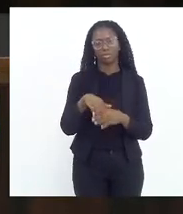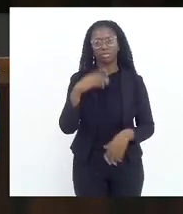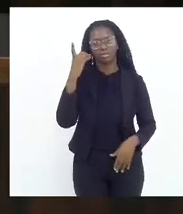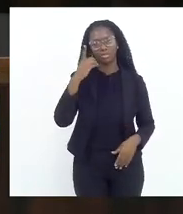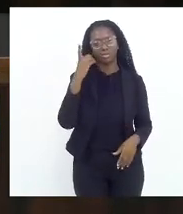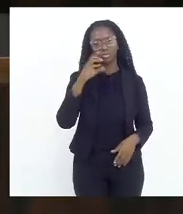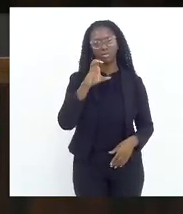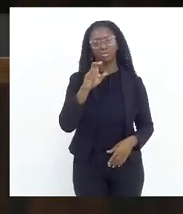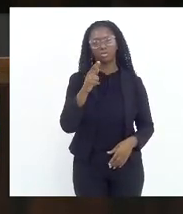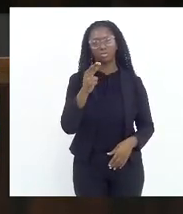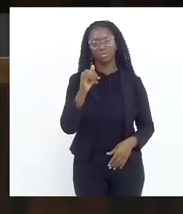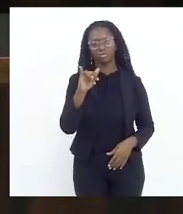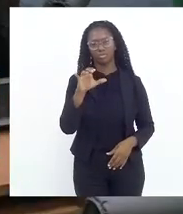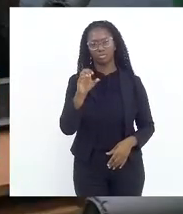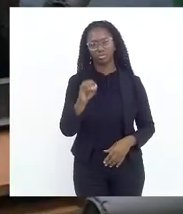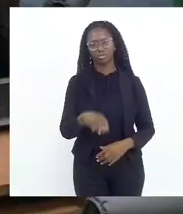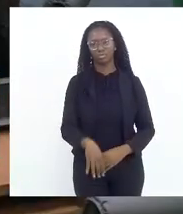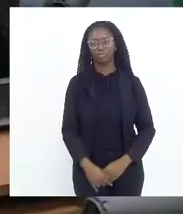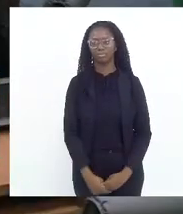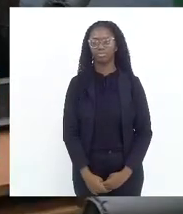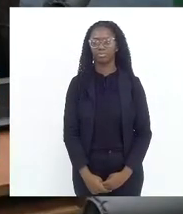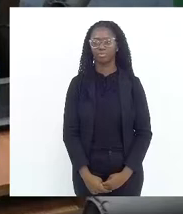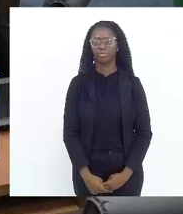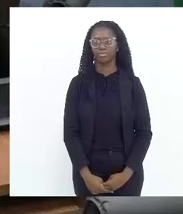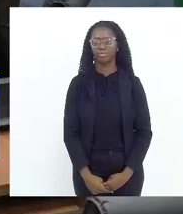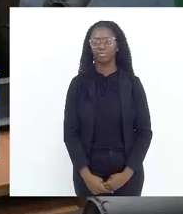Chico Machado.